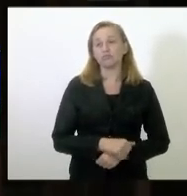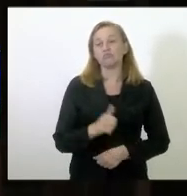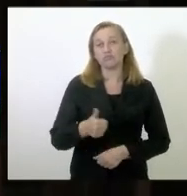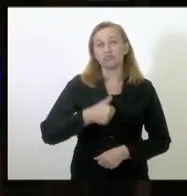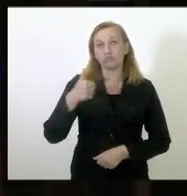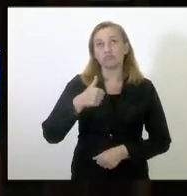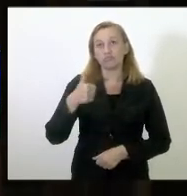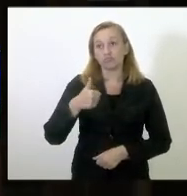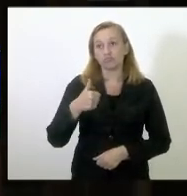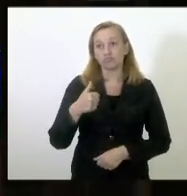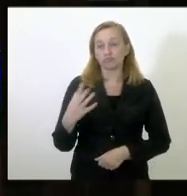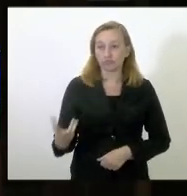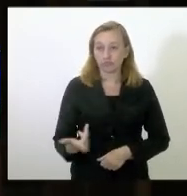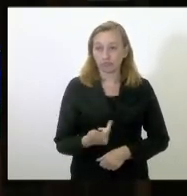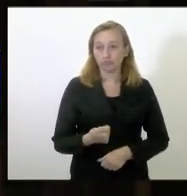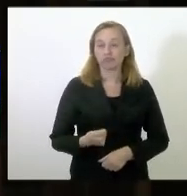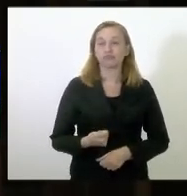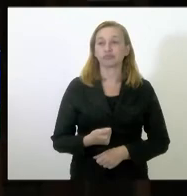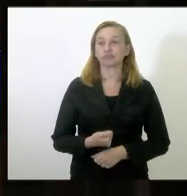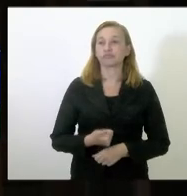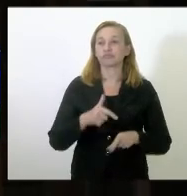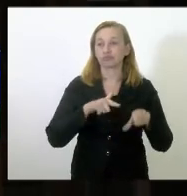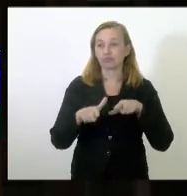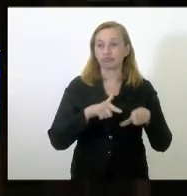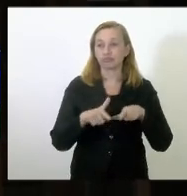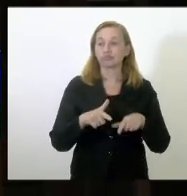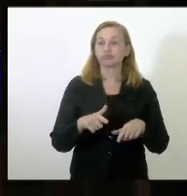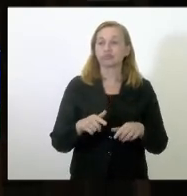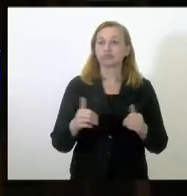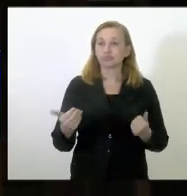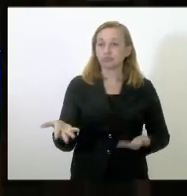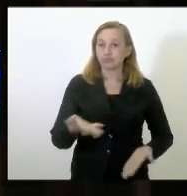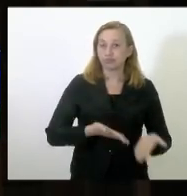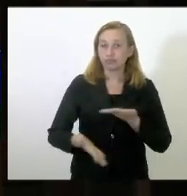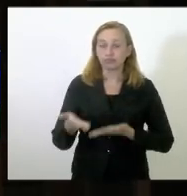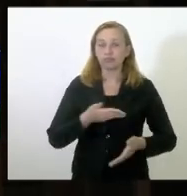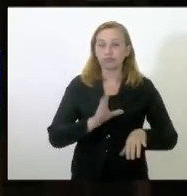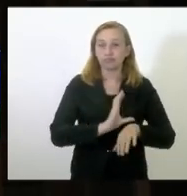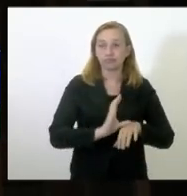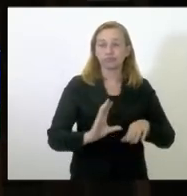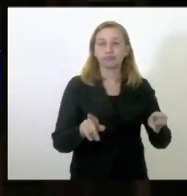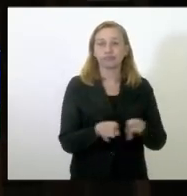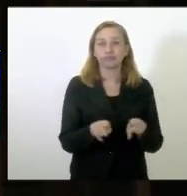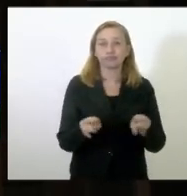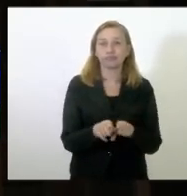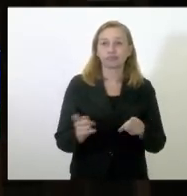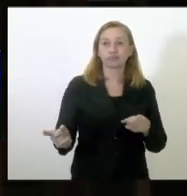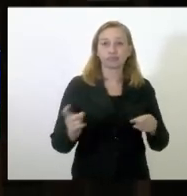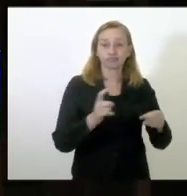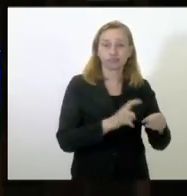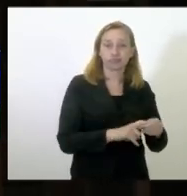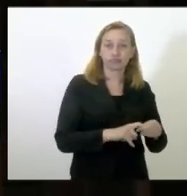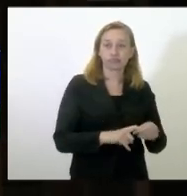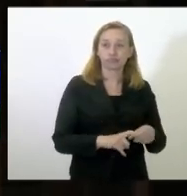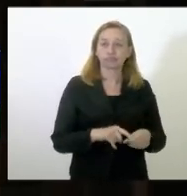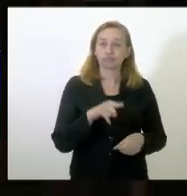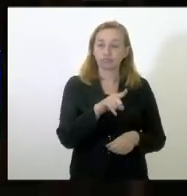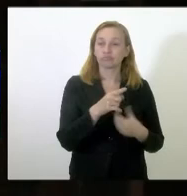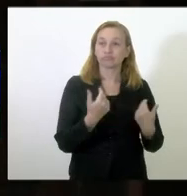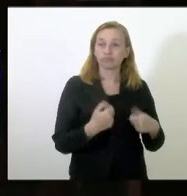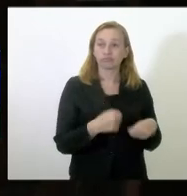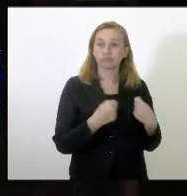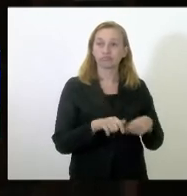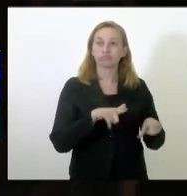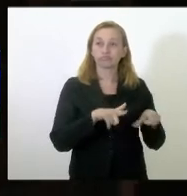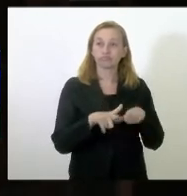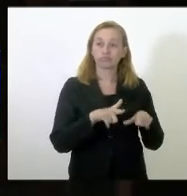a qualificação. Vamos entrar agora em parcerias para fazer cursos também voltado àqueles que precisam